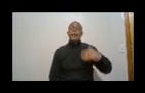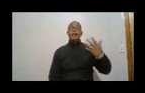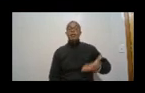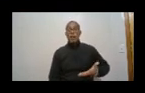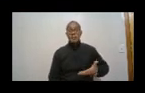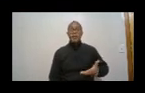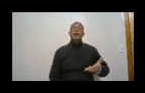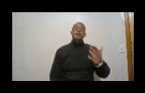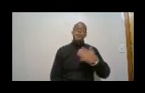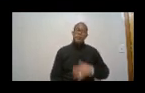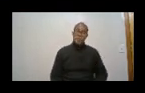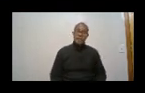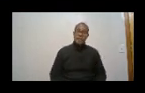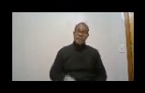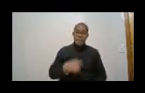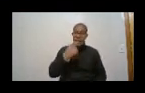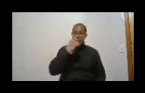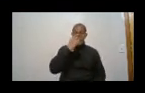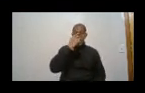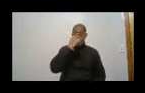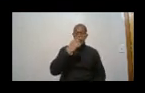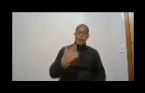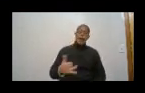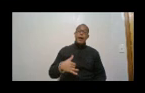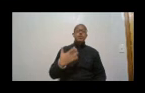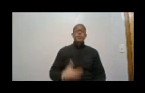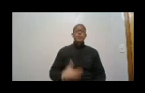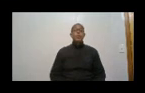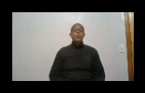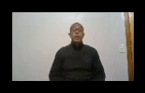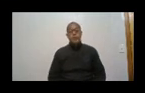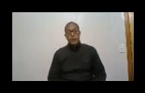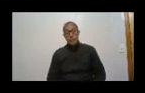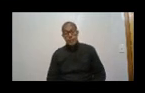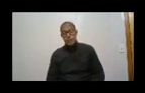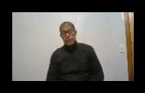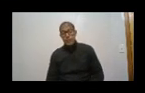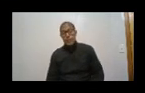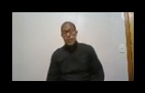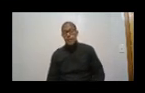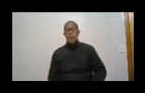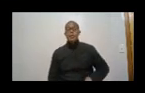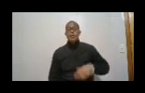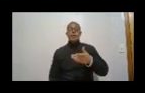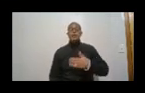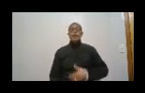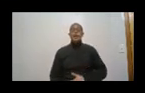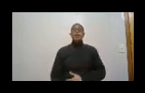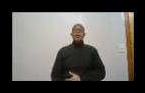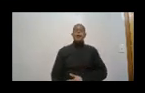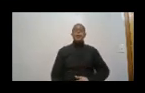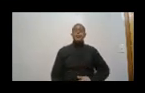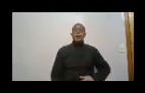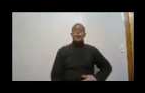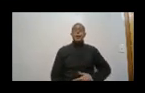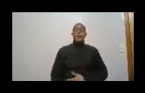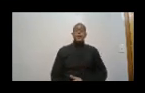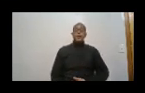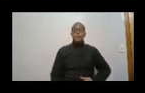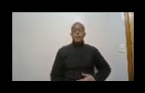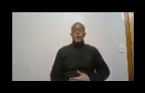A pele é mais grossa, isso pode retardar, alterar, diminuir o efeito até do medicamento. Tem